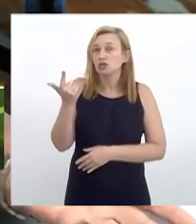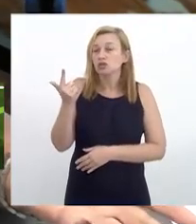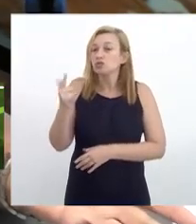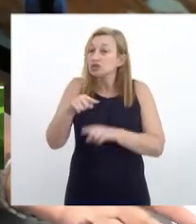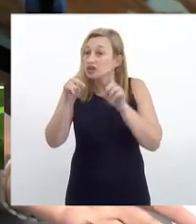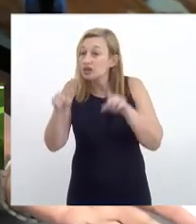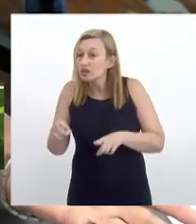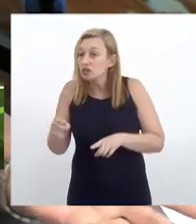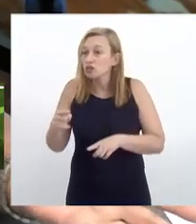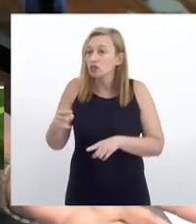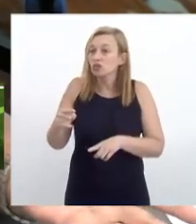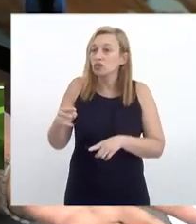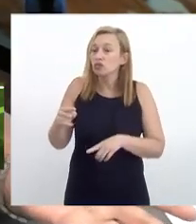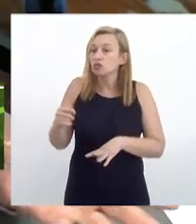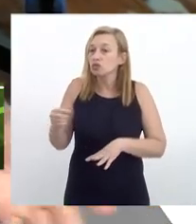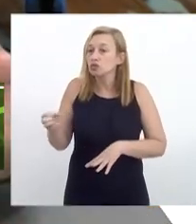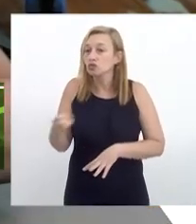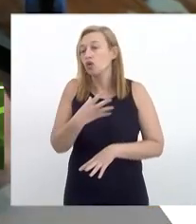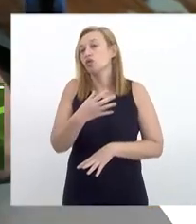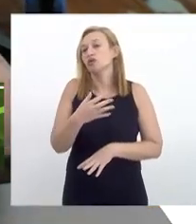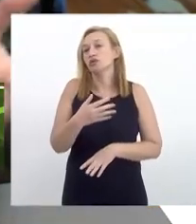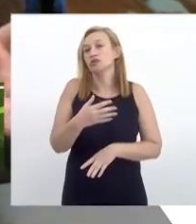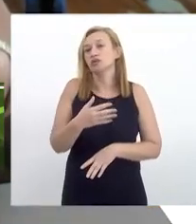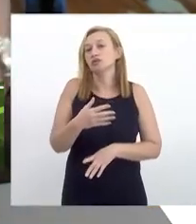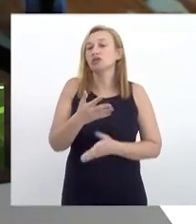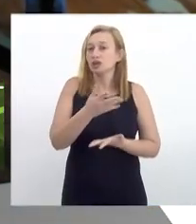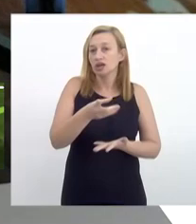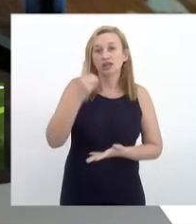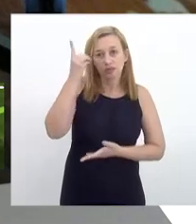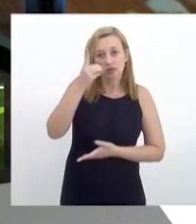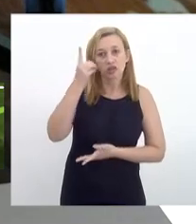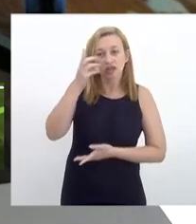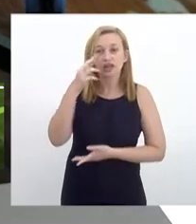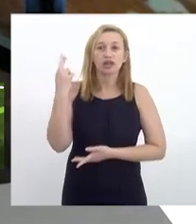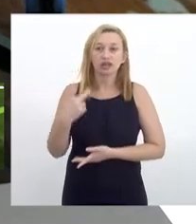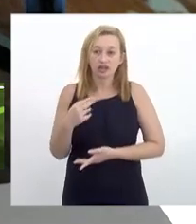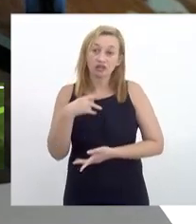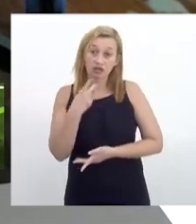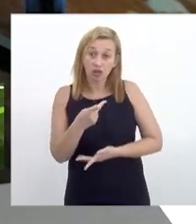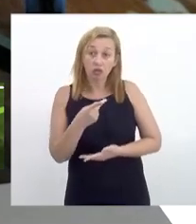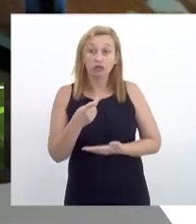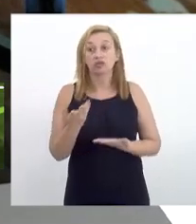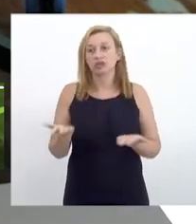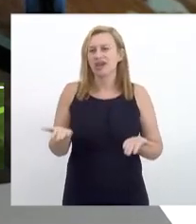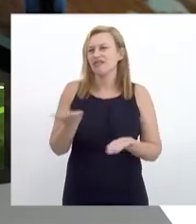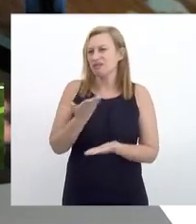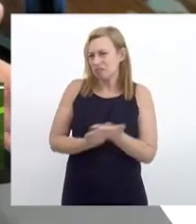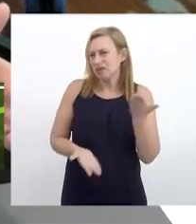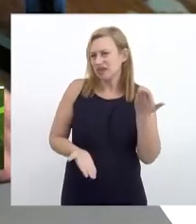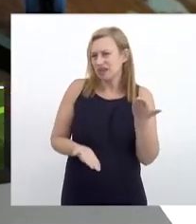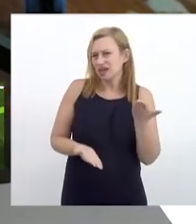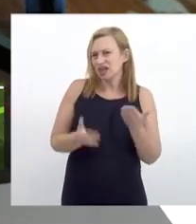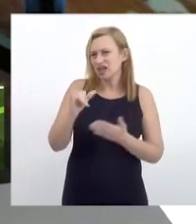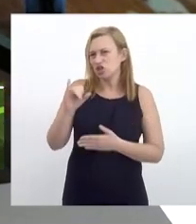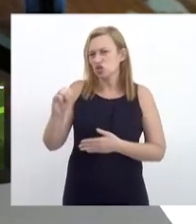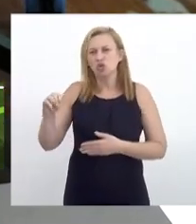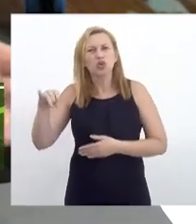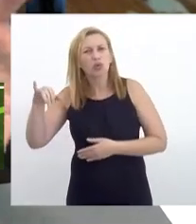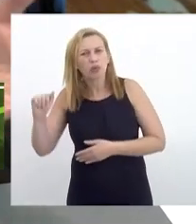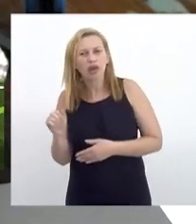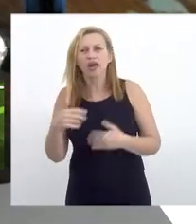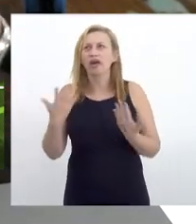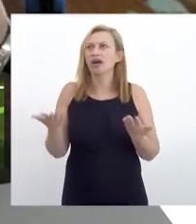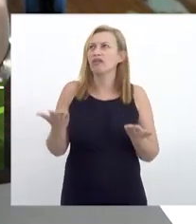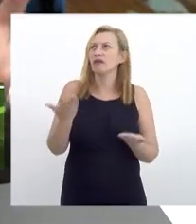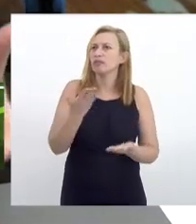Servidores Para frente Para Foi o que A deputada Renata Trouxe Poxa Vai perder Essa isonomia Vai perder